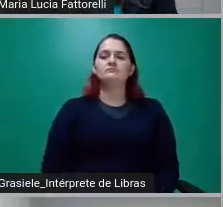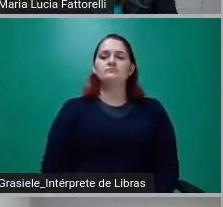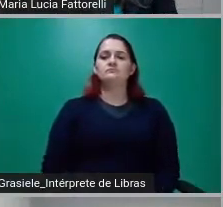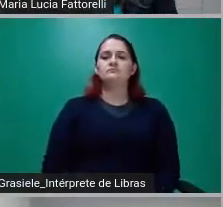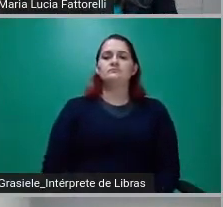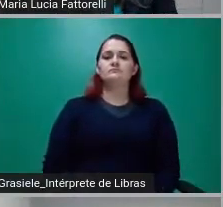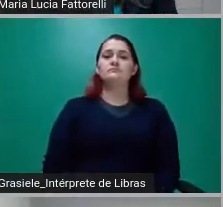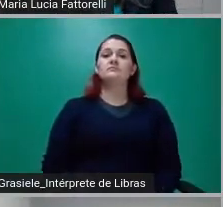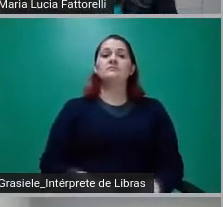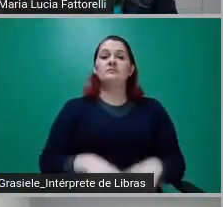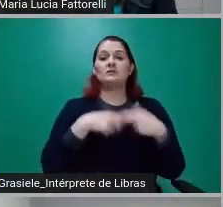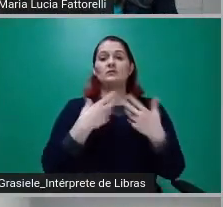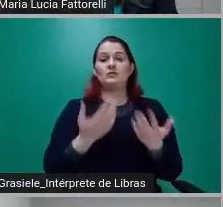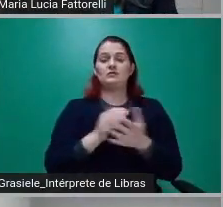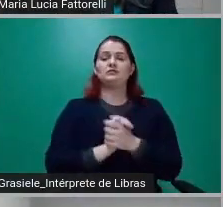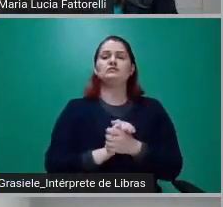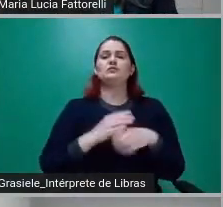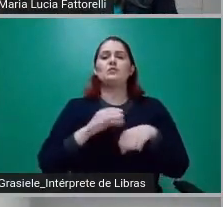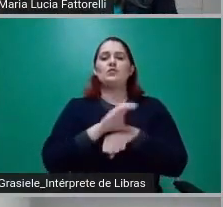Nesse constitucionalismo,